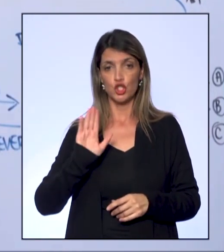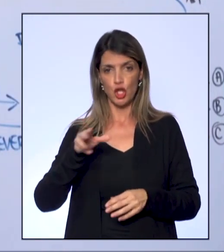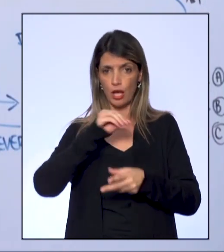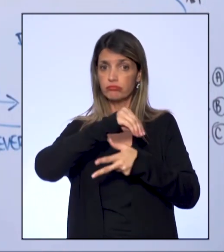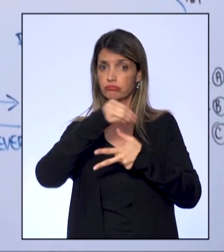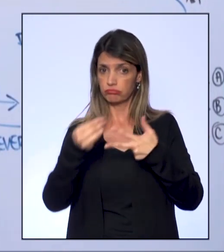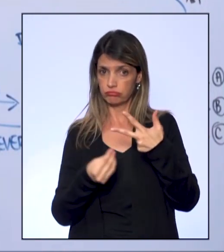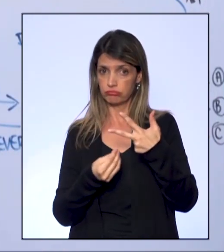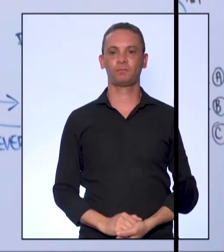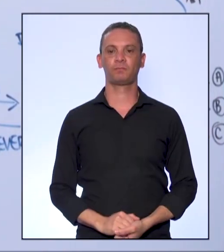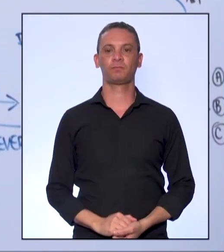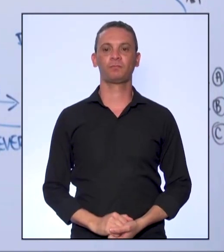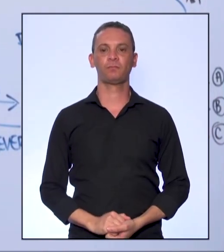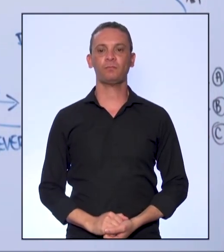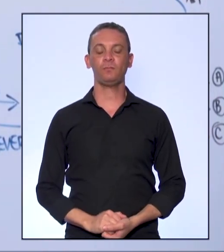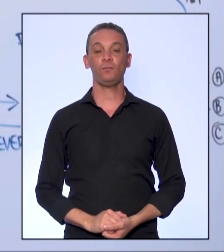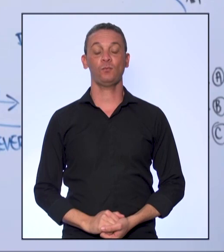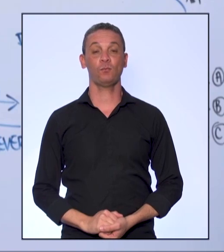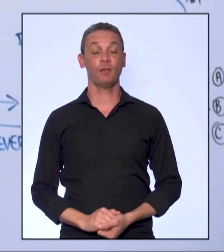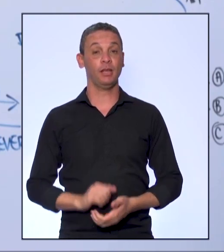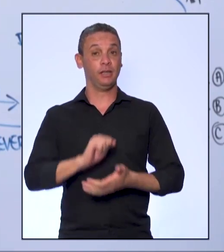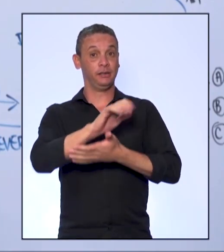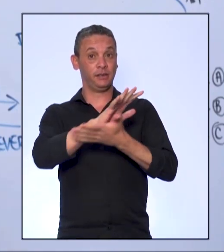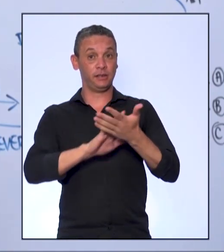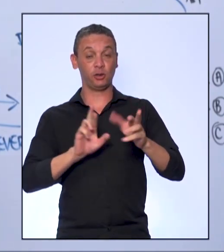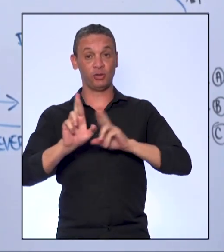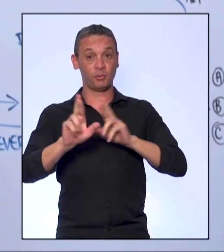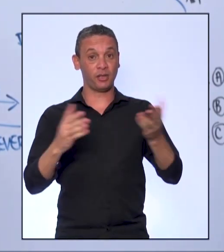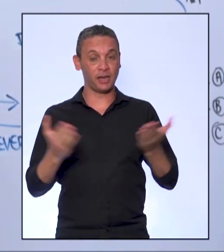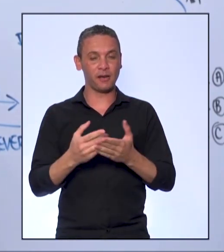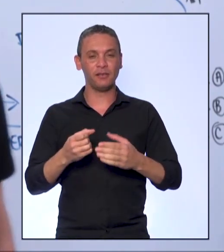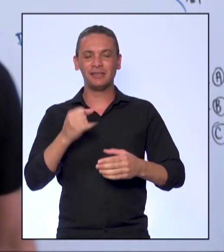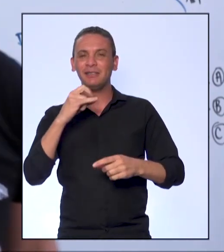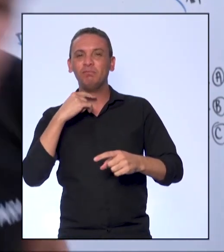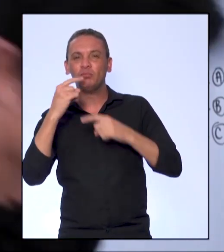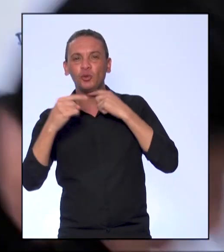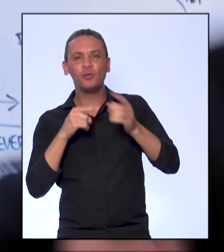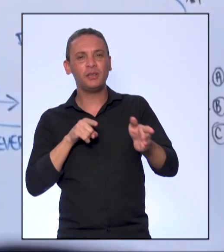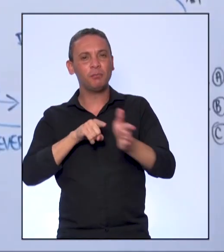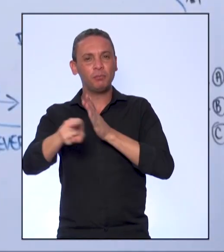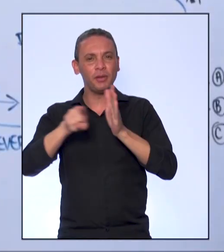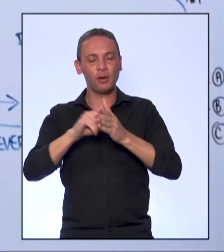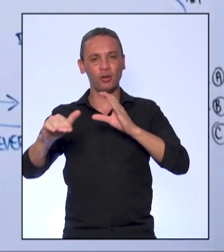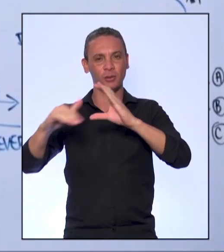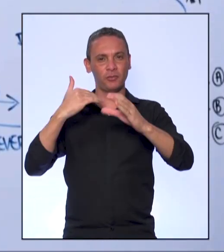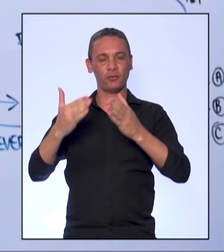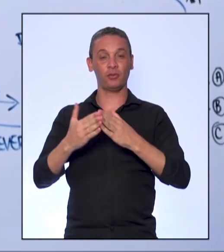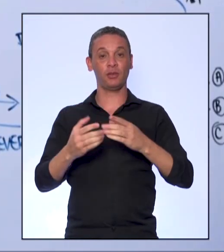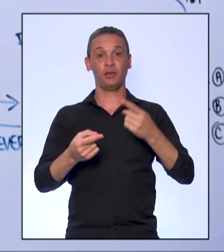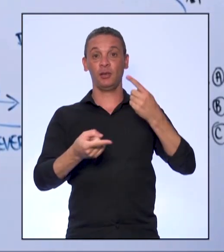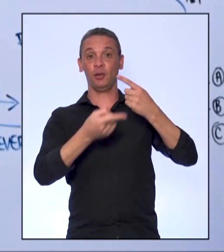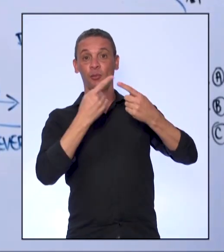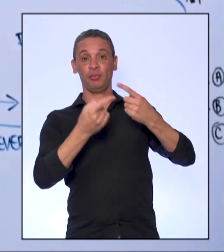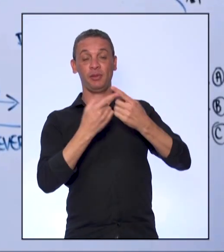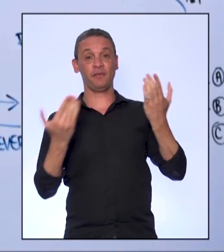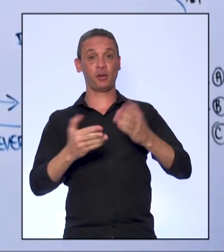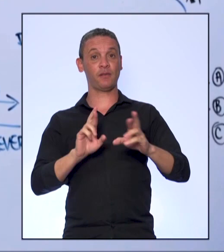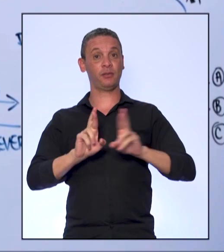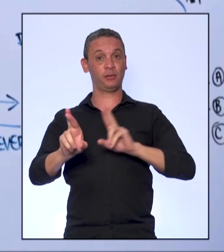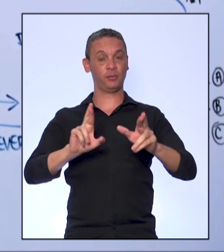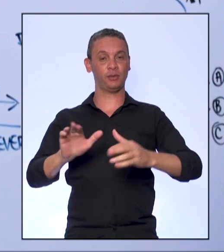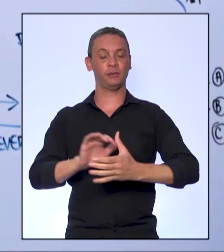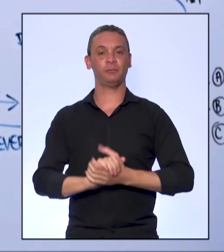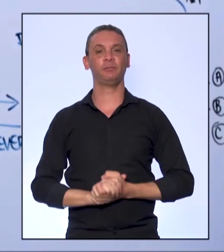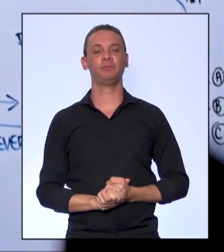isso de tradução. Você pode ir mandando dúvida aí, para quem quiser, mas já vou resolver a primeira questão com vocês. Bora colocar aqui na